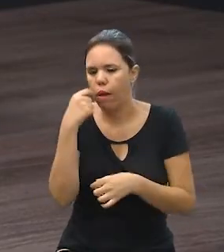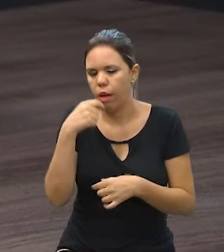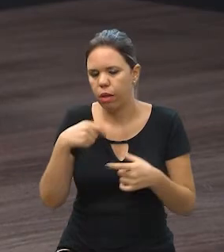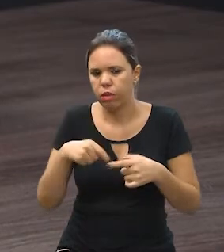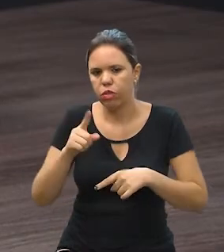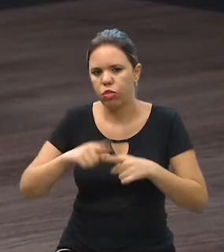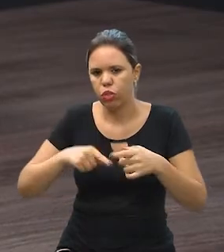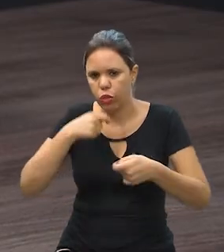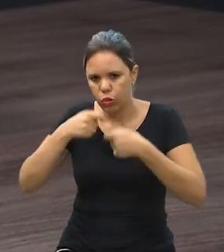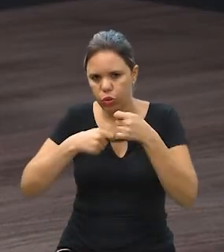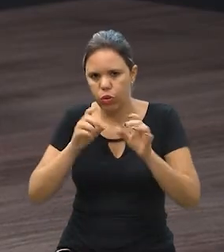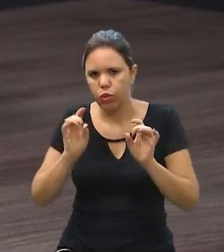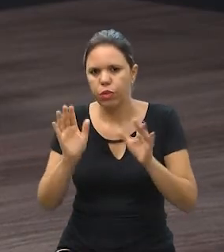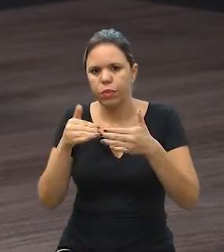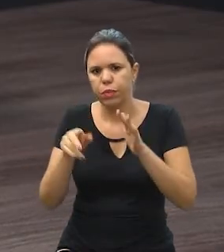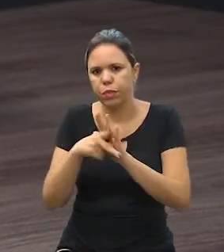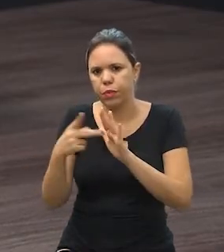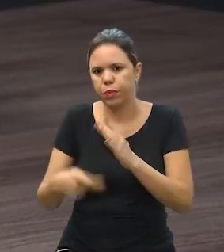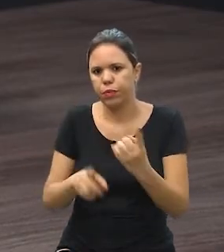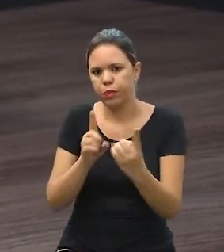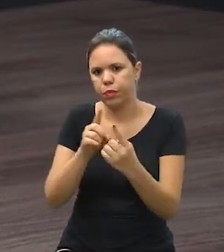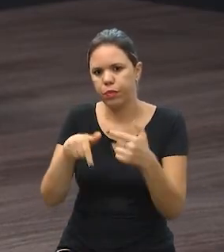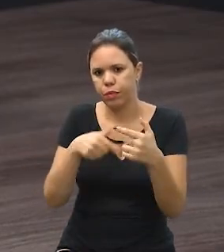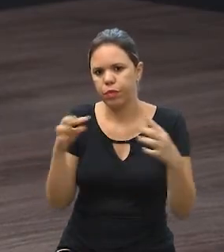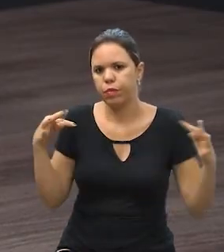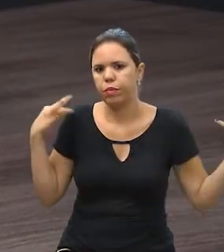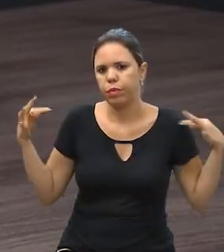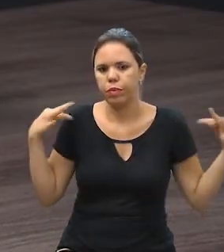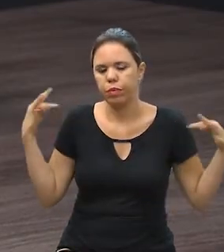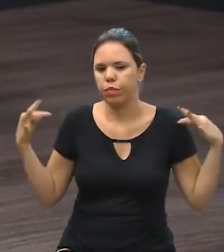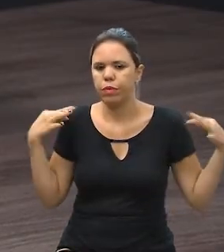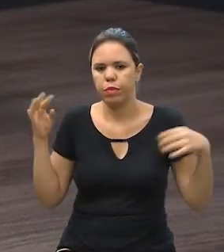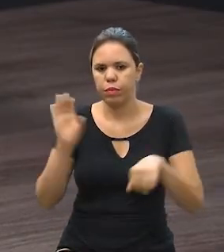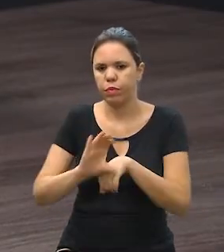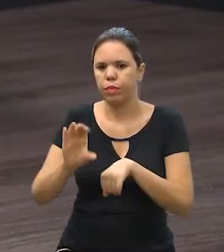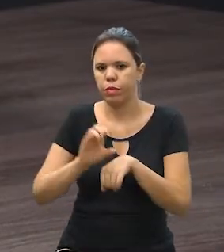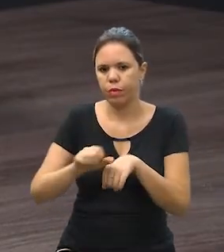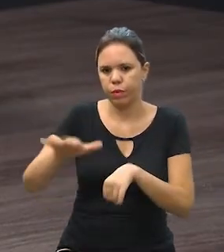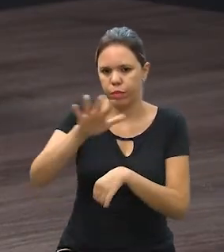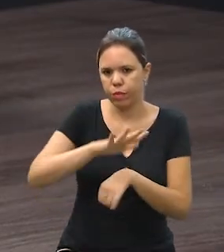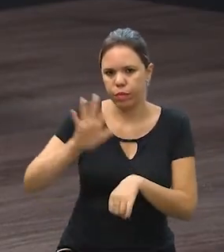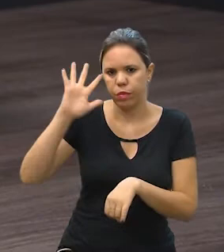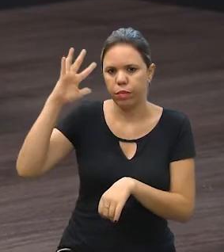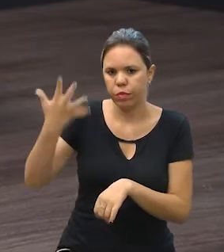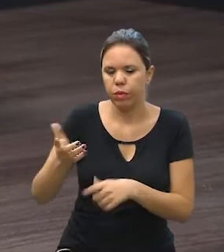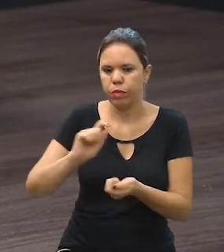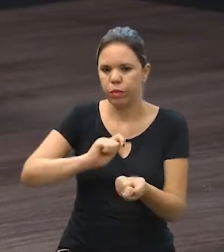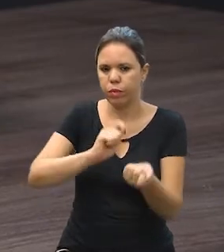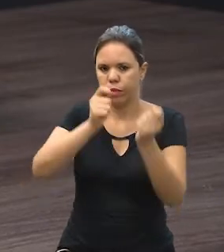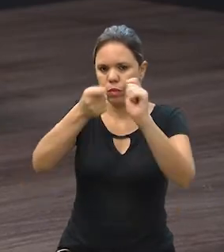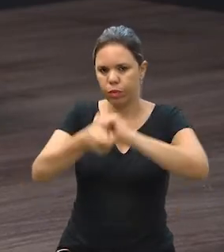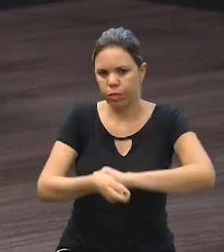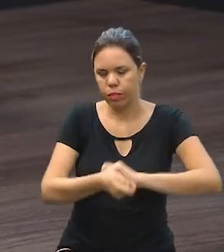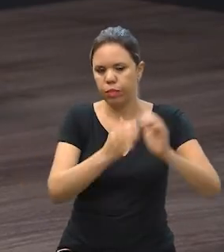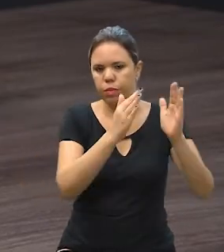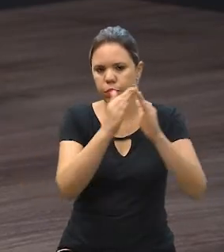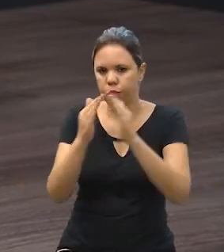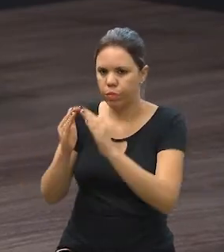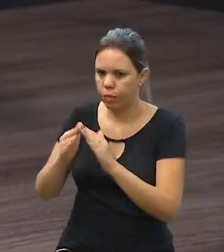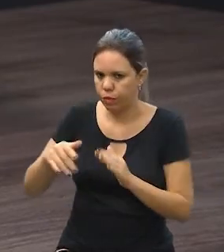para necessidades específicas, serviços de turismo, cursos no geral, soluções para adaptação da